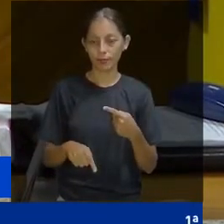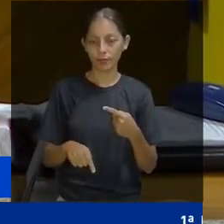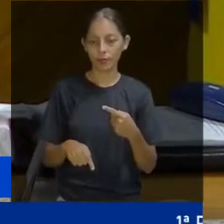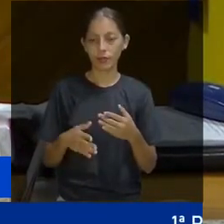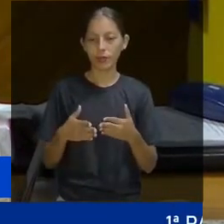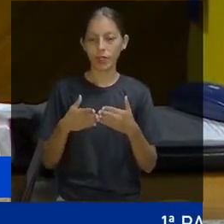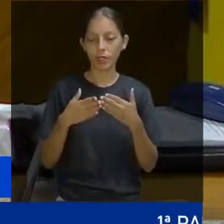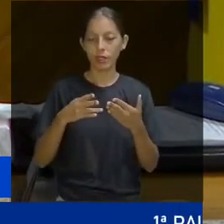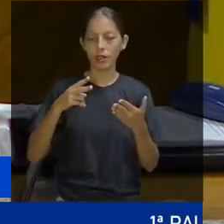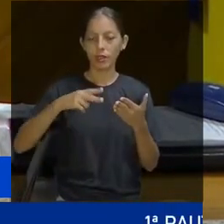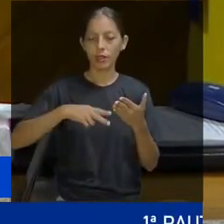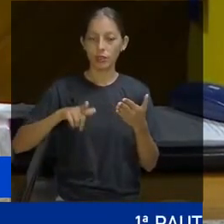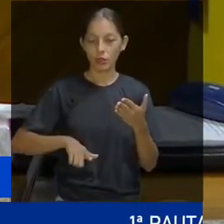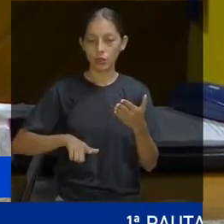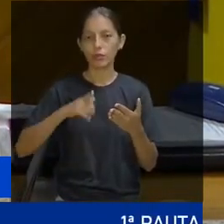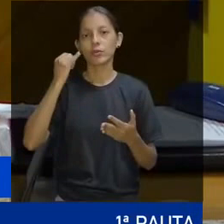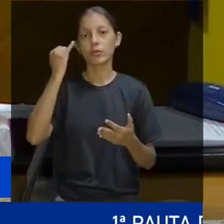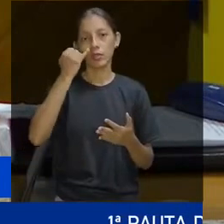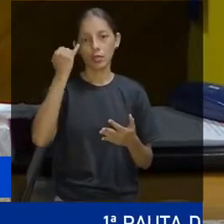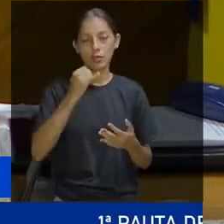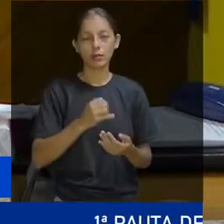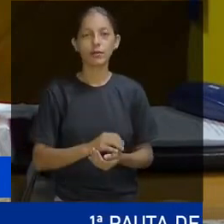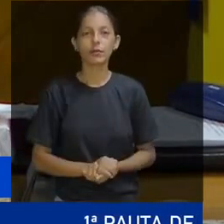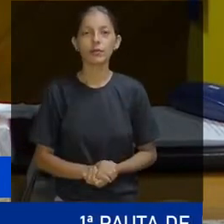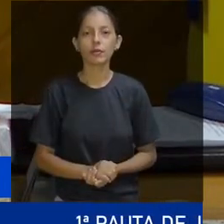vistas o juiz João Lages.